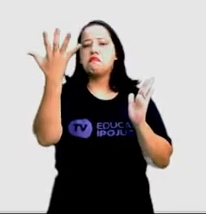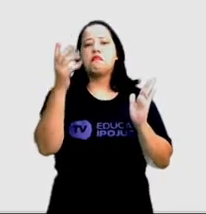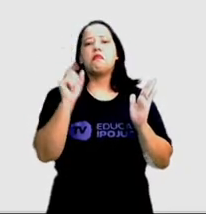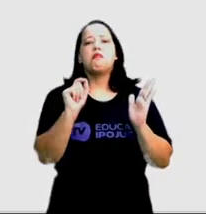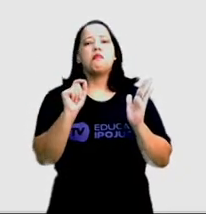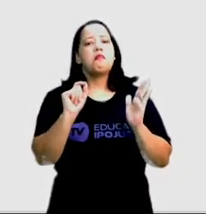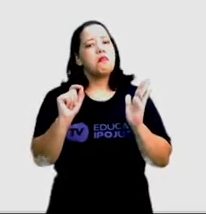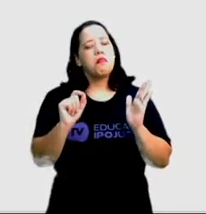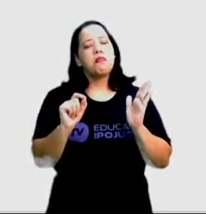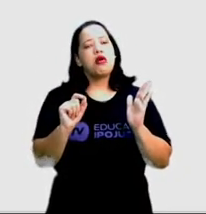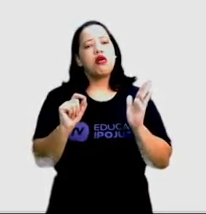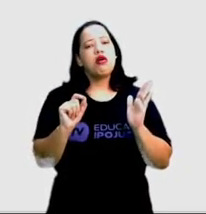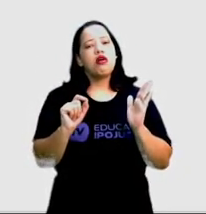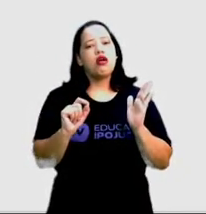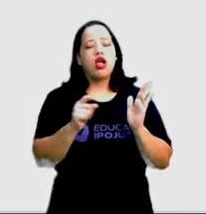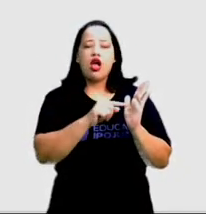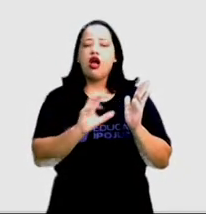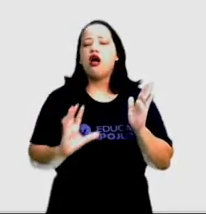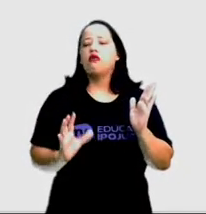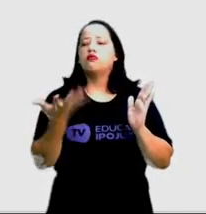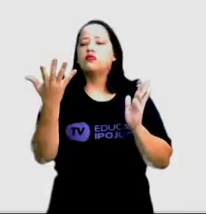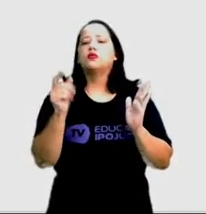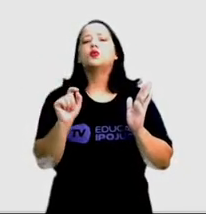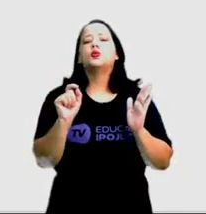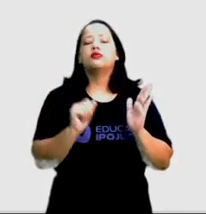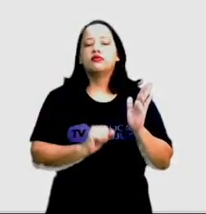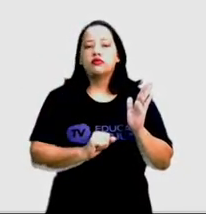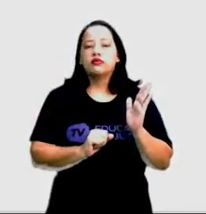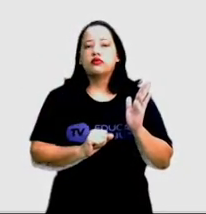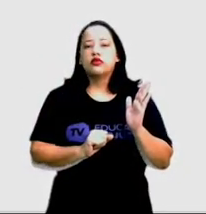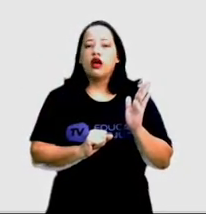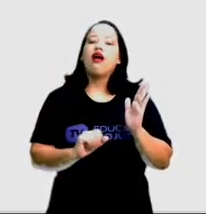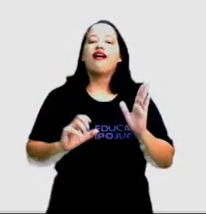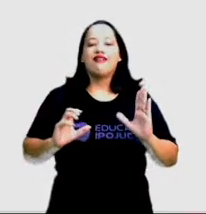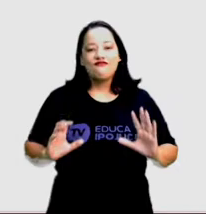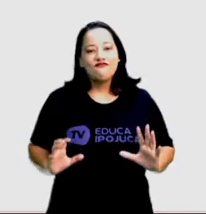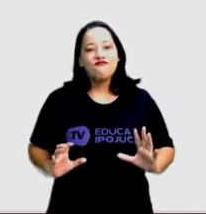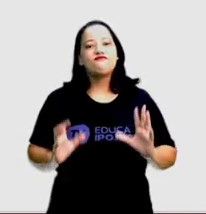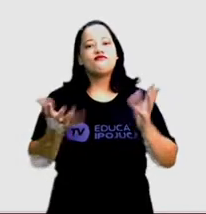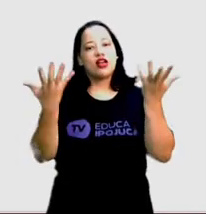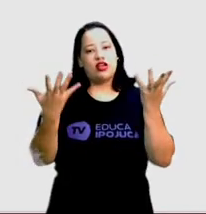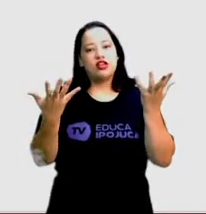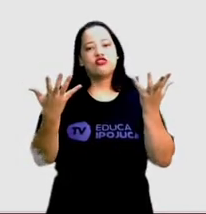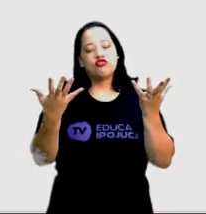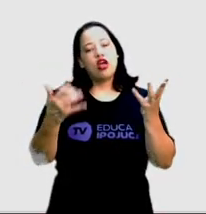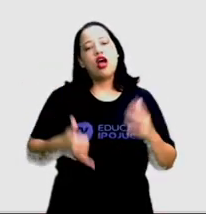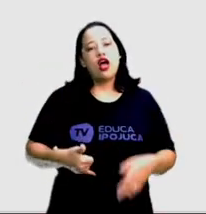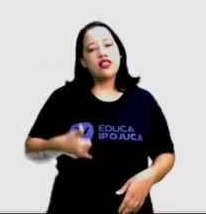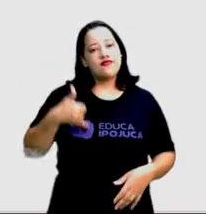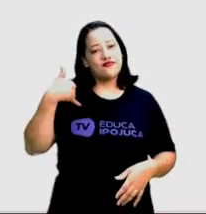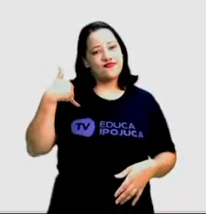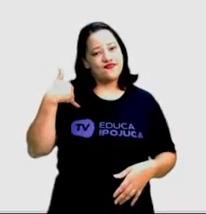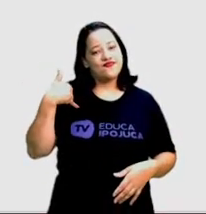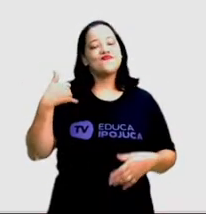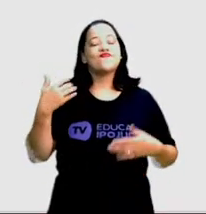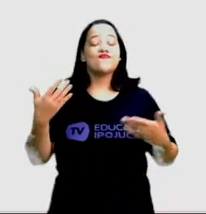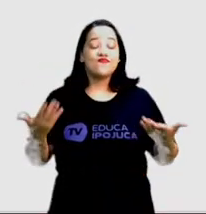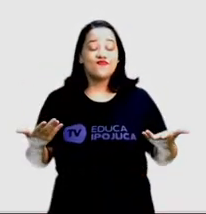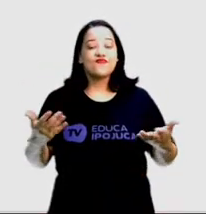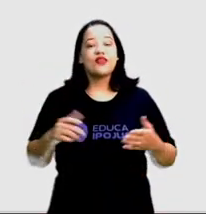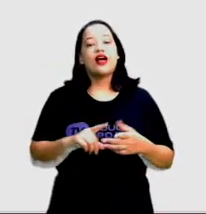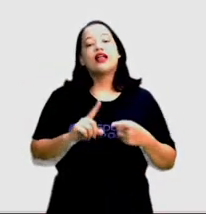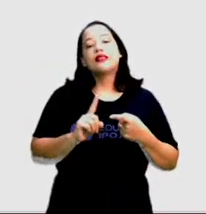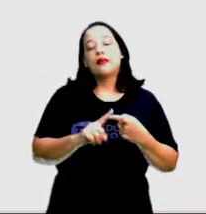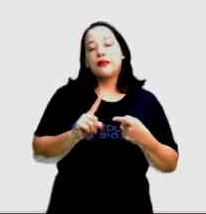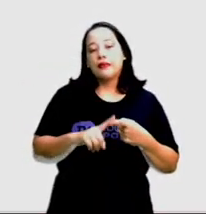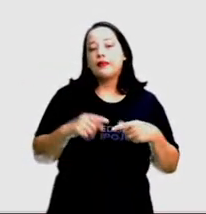destinado. E qual é o evento desse convite? Uma festa de quê? De aniversário.